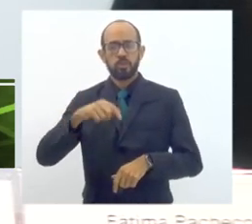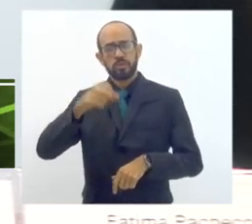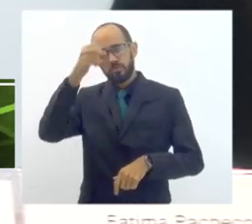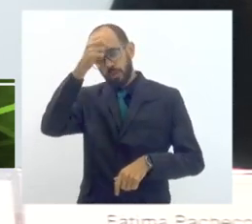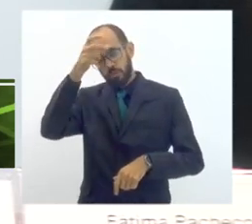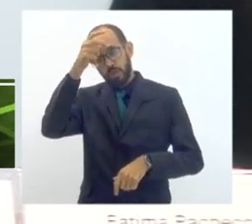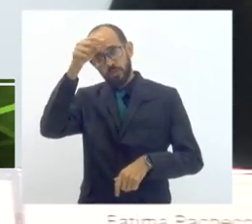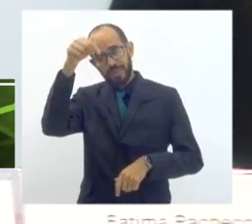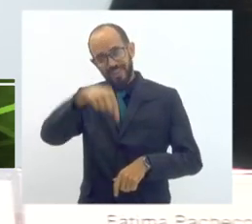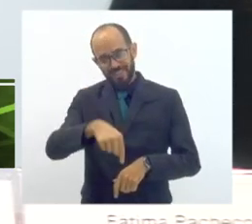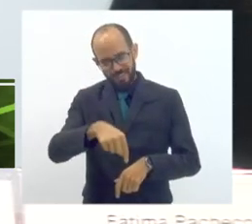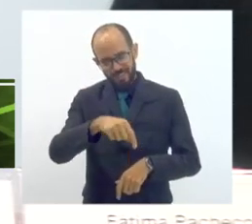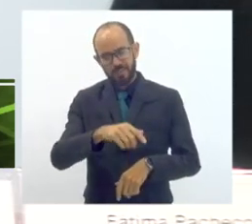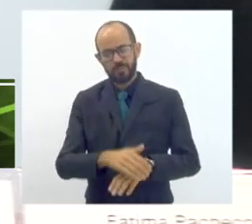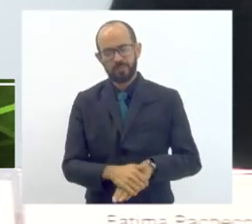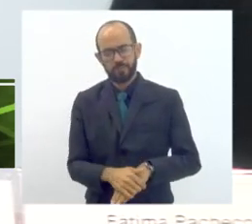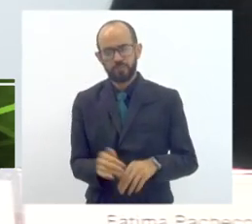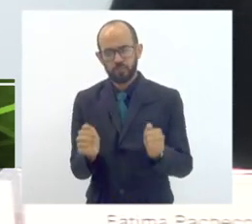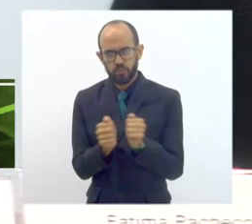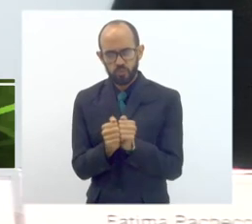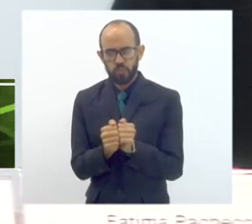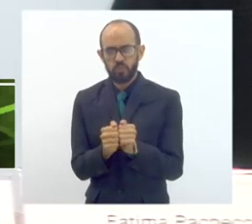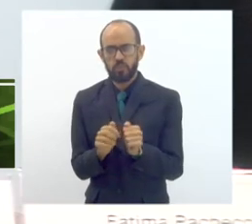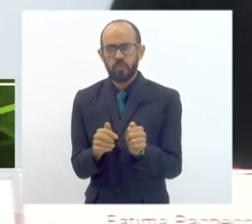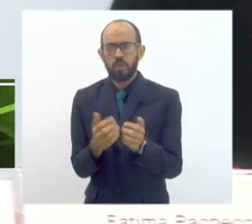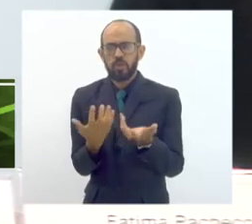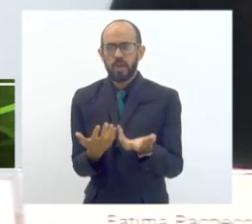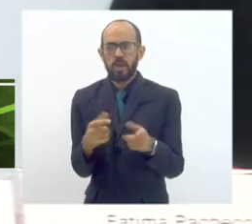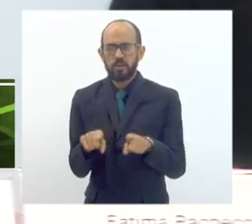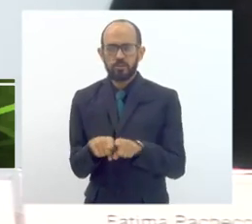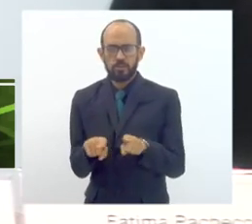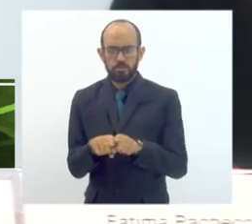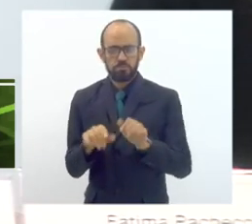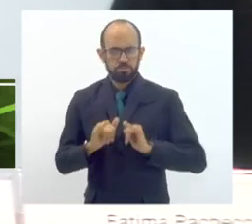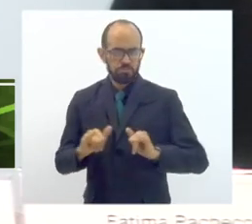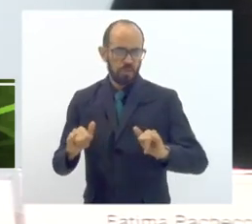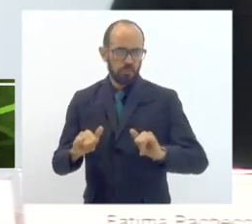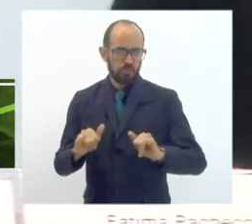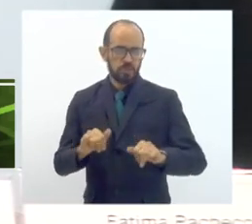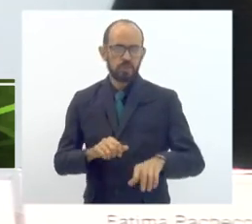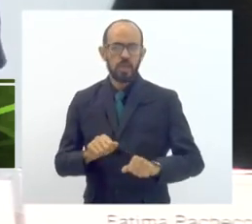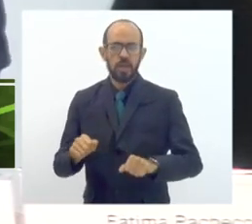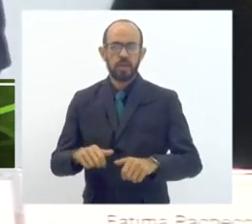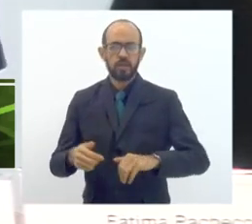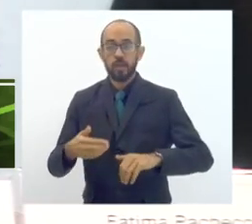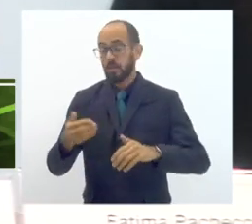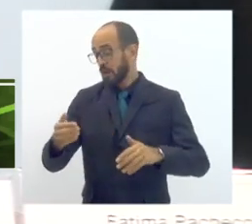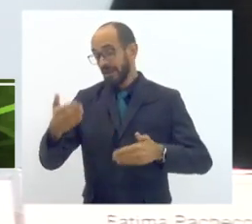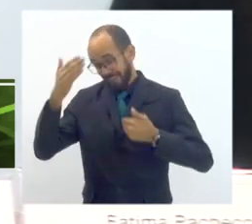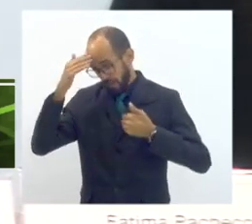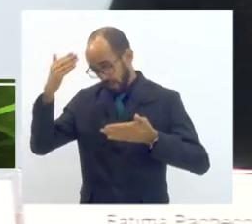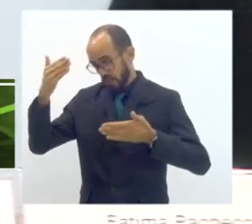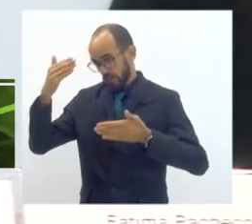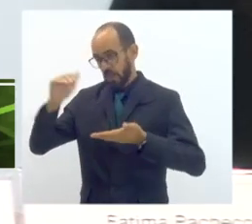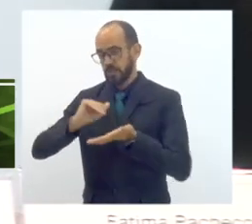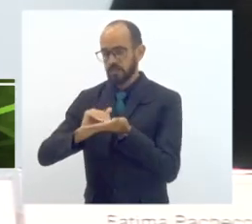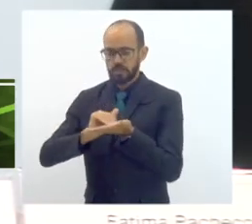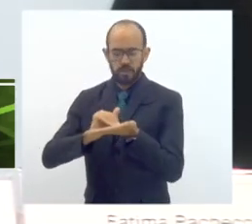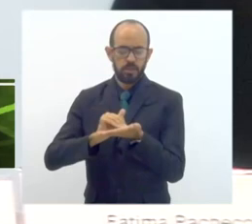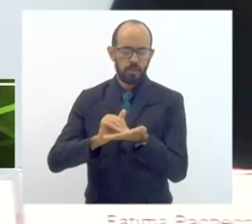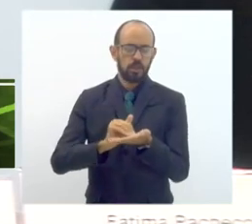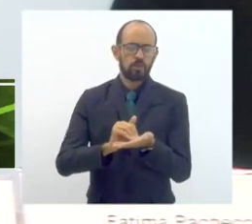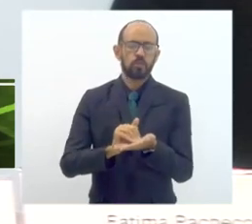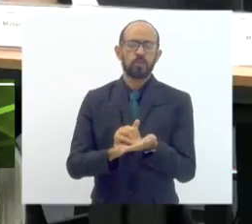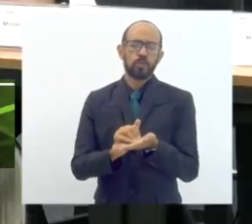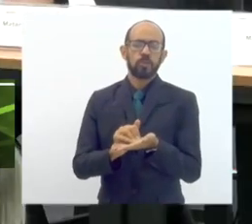presentes. Então, eu queria deixar isso registrado. E também fazer um agradecimento, secretário, que você levasse